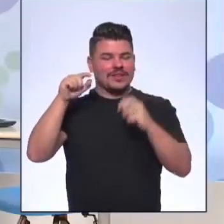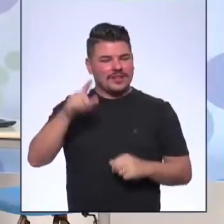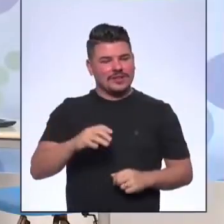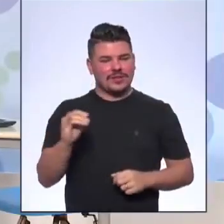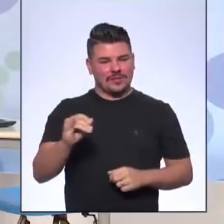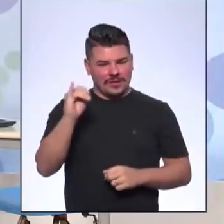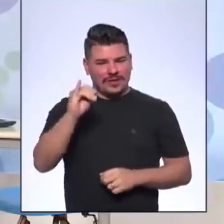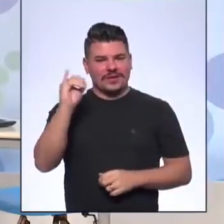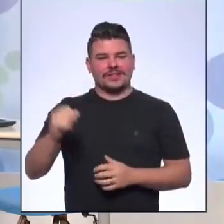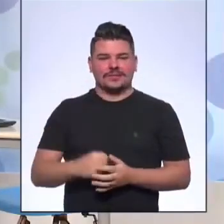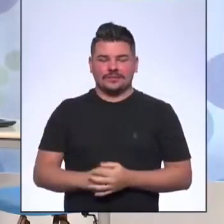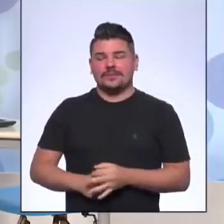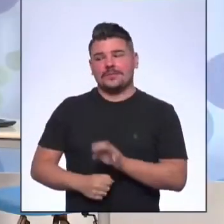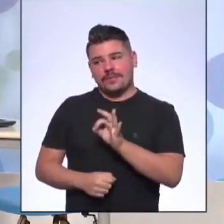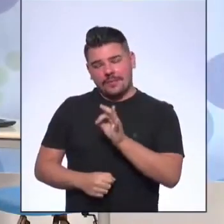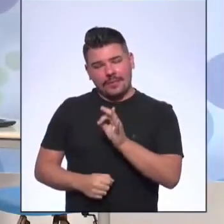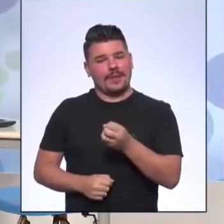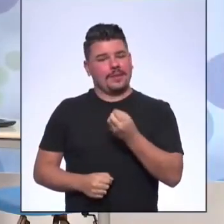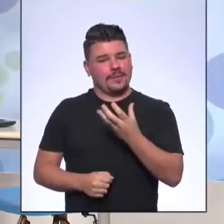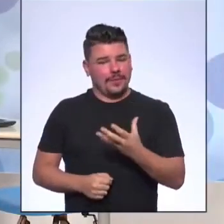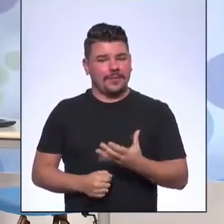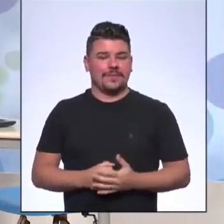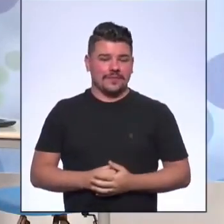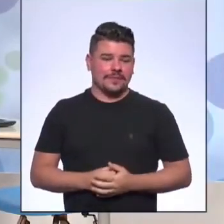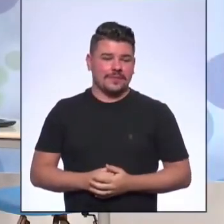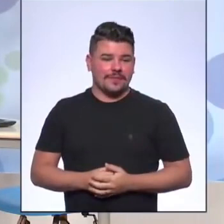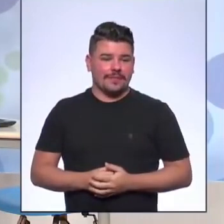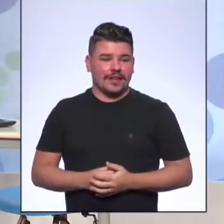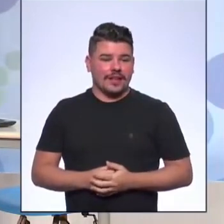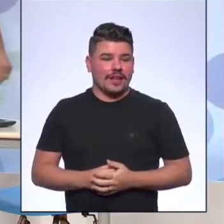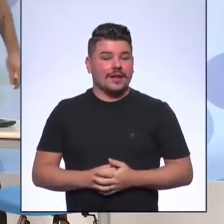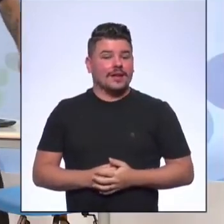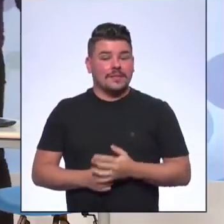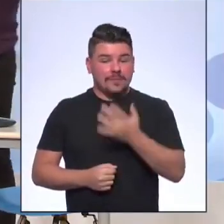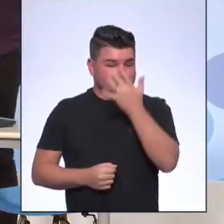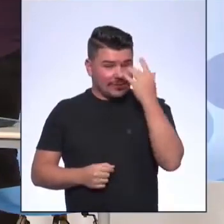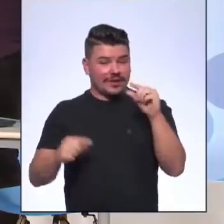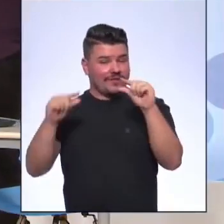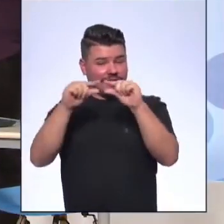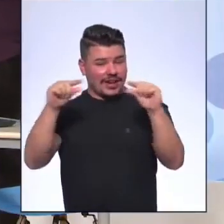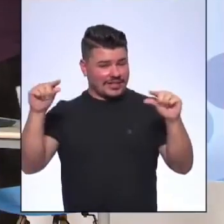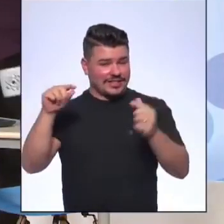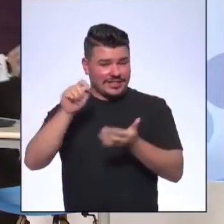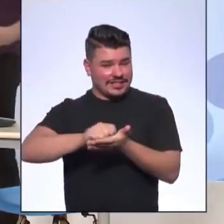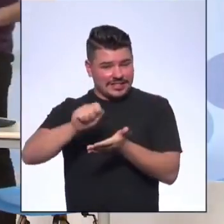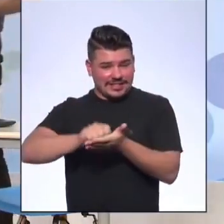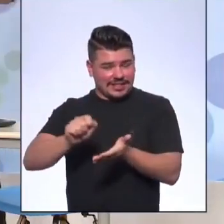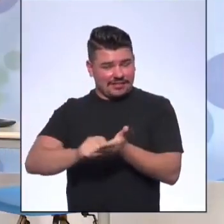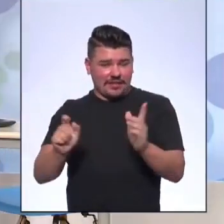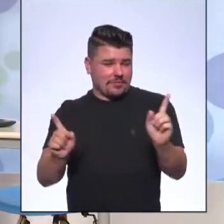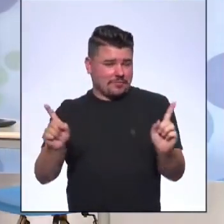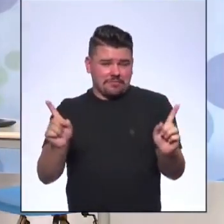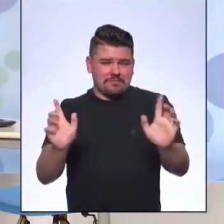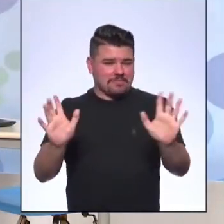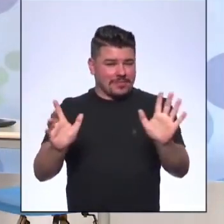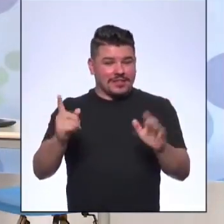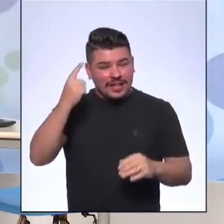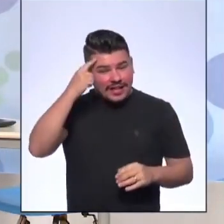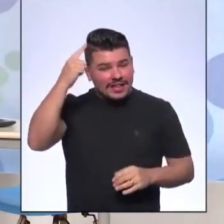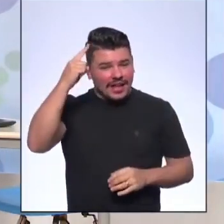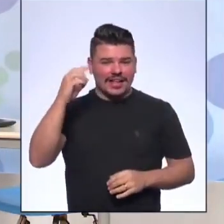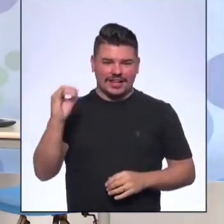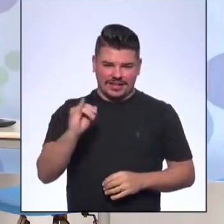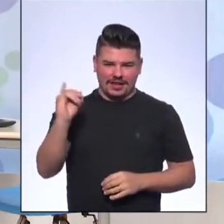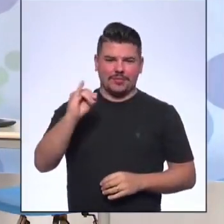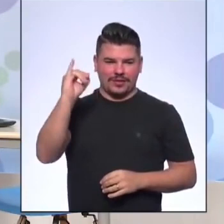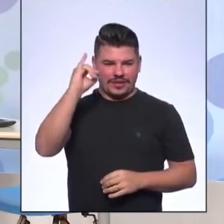né? É isso daí, né? Bom, então mais do que quem escreveu essa frase, né? A ideia é muito importante,